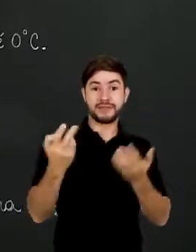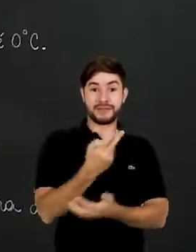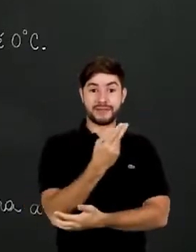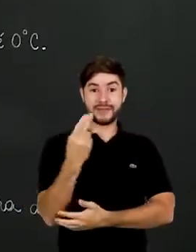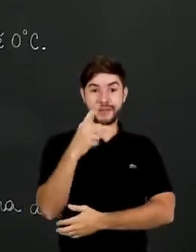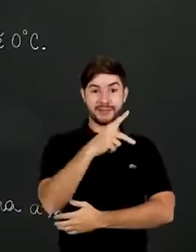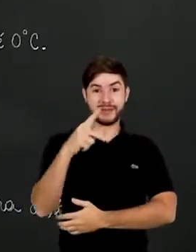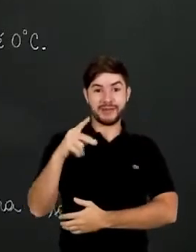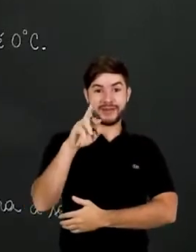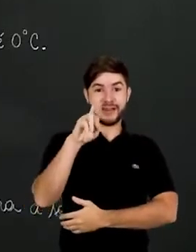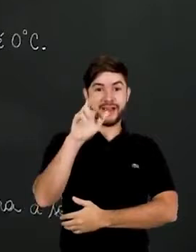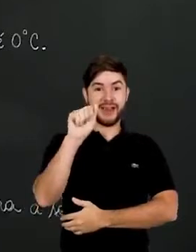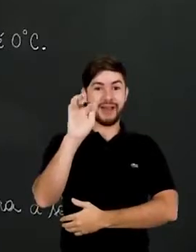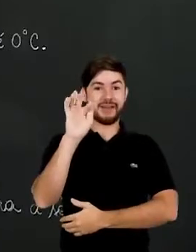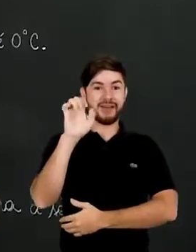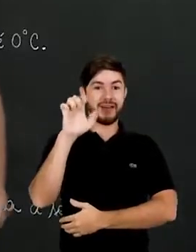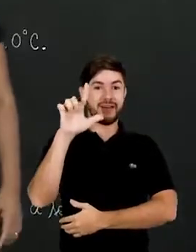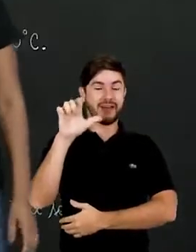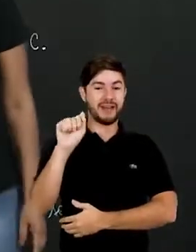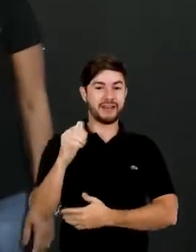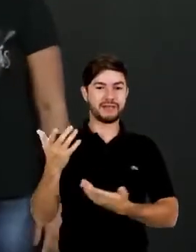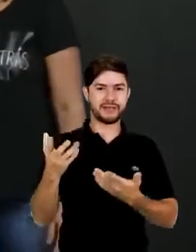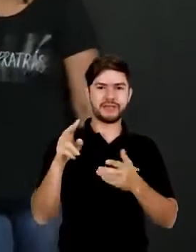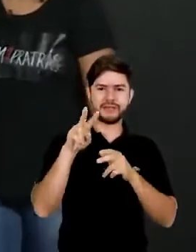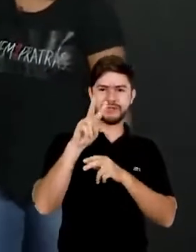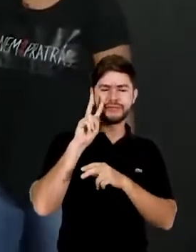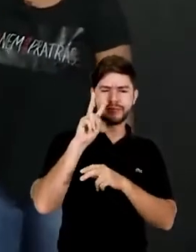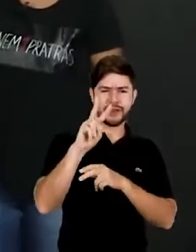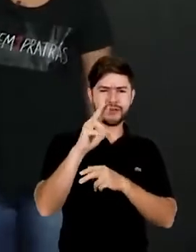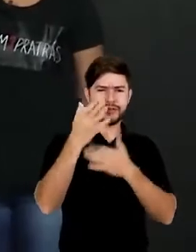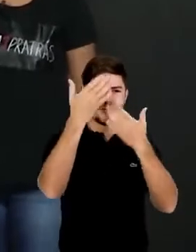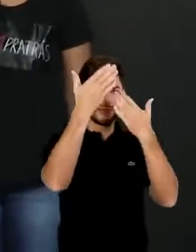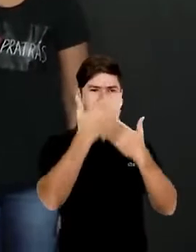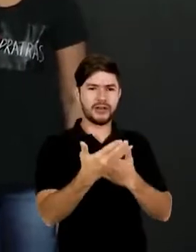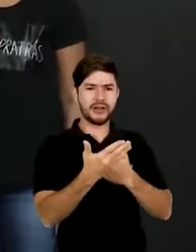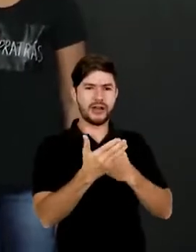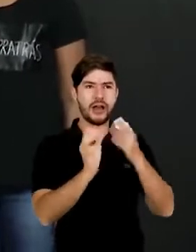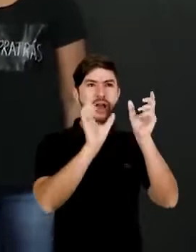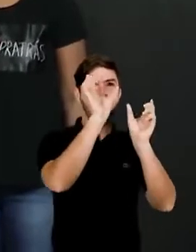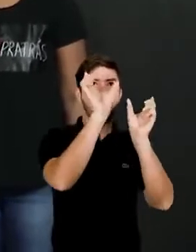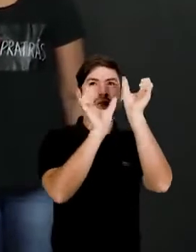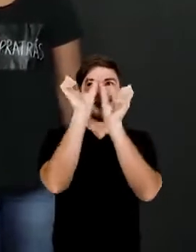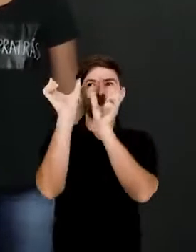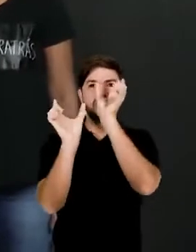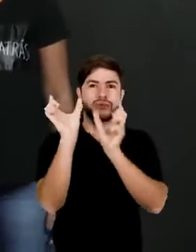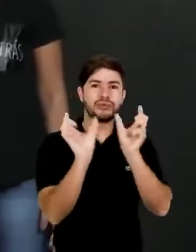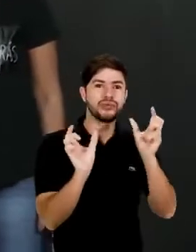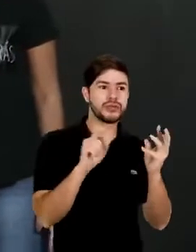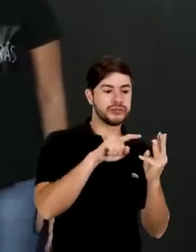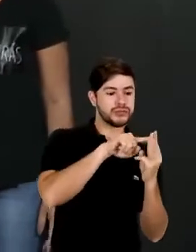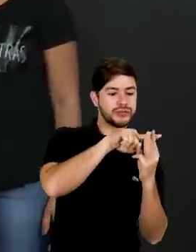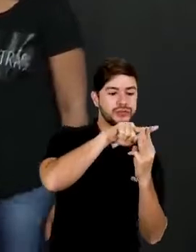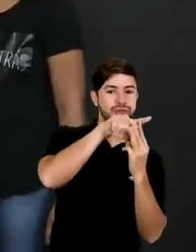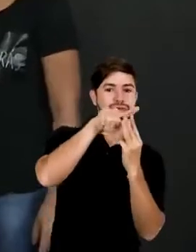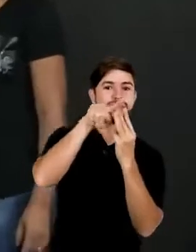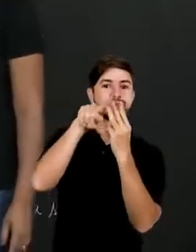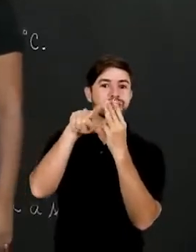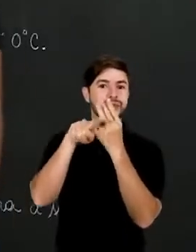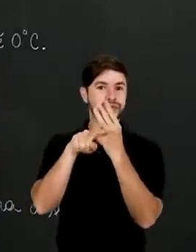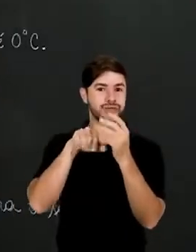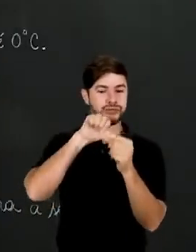professora Rafaela Lima. Você está vendo aqui, no nosso esquema, a representação dos 3 estados físicos da